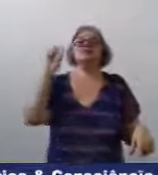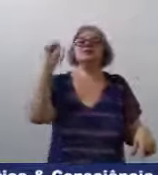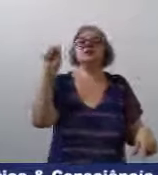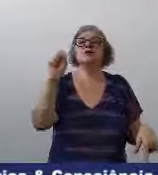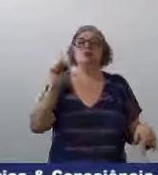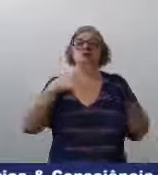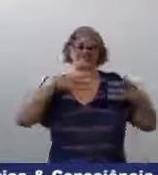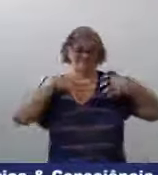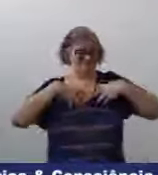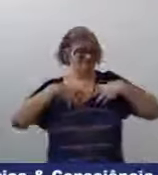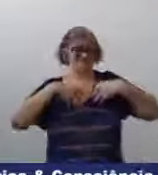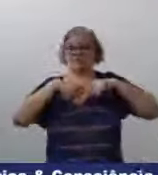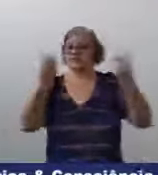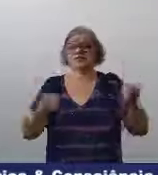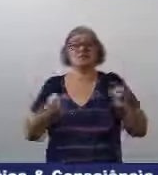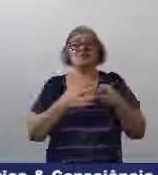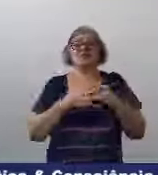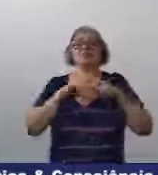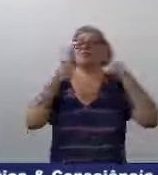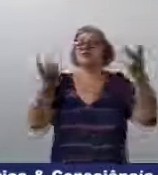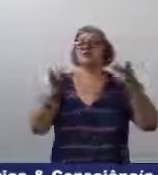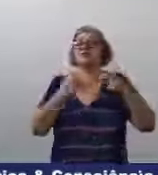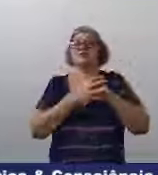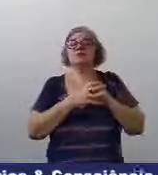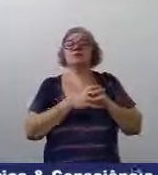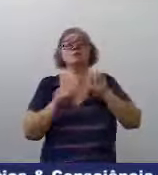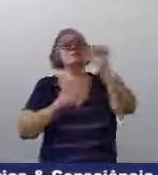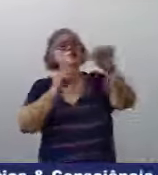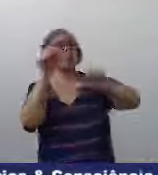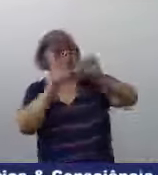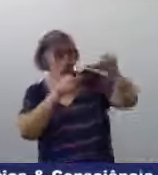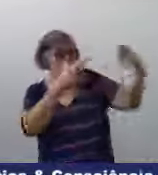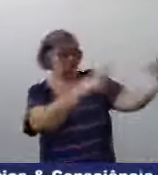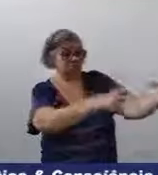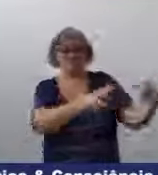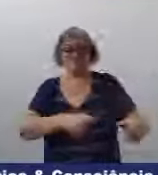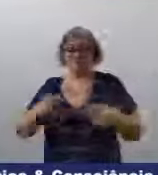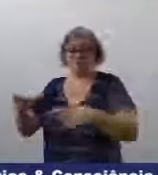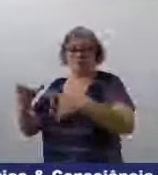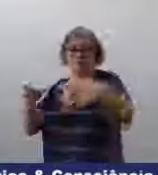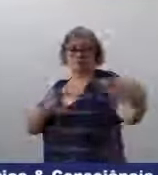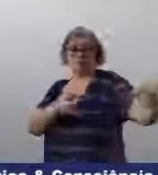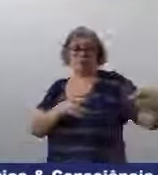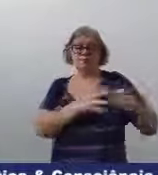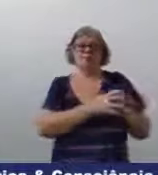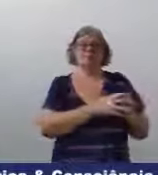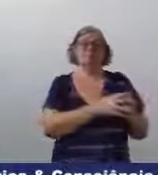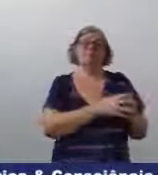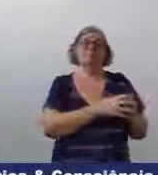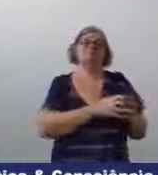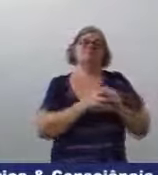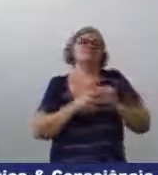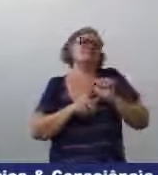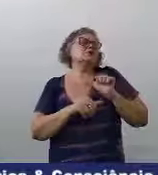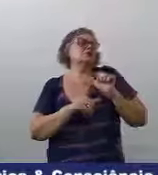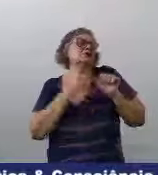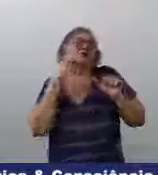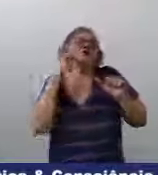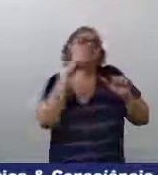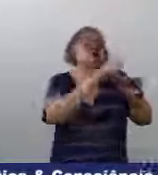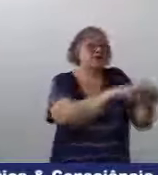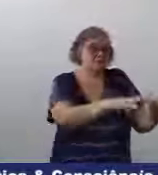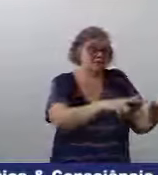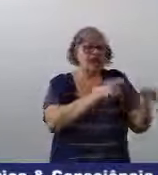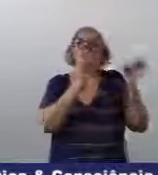1 segundo. Nossos sentidos não percebem. Mas em outras condições espaço-temporais,